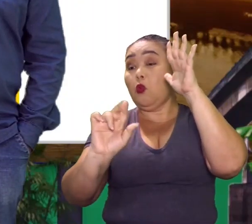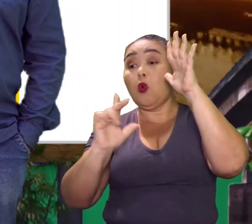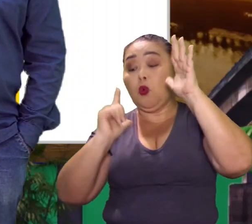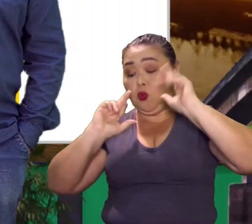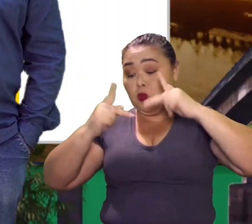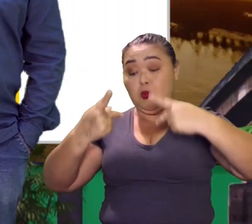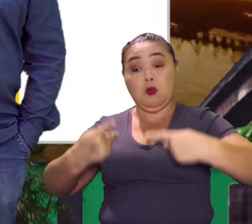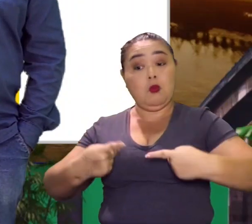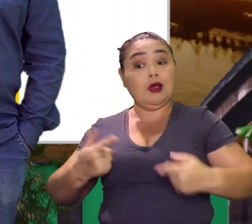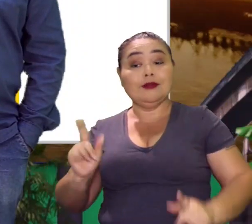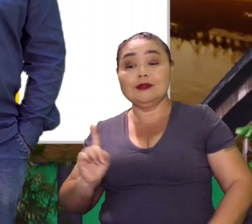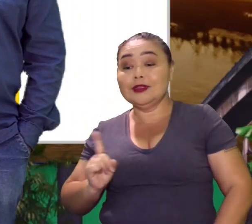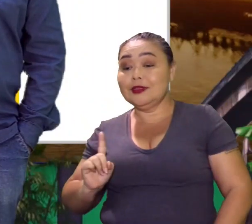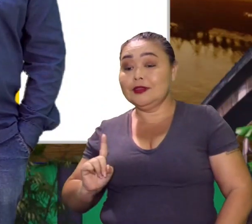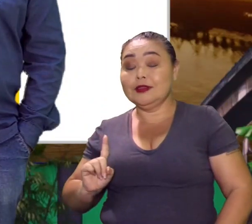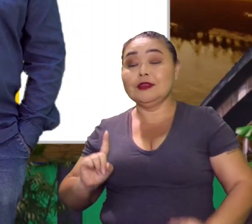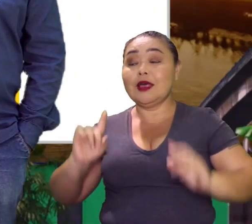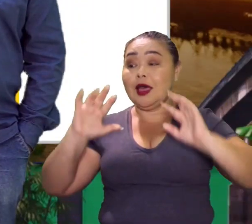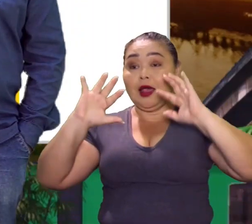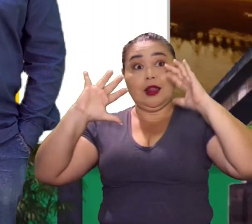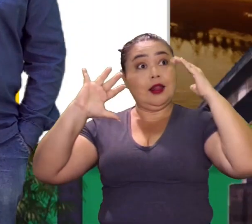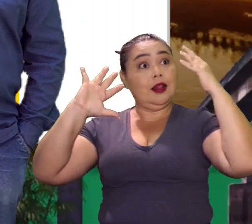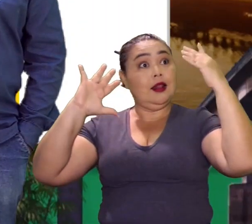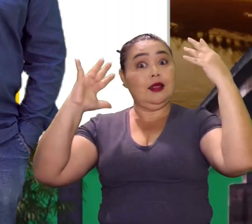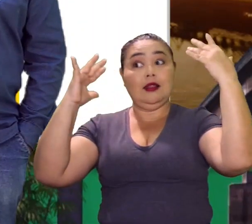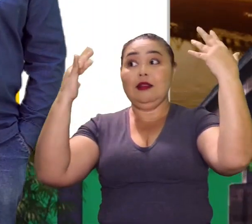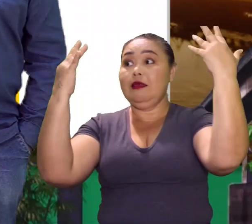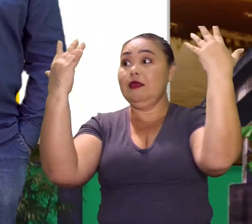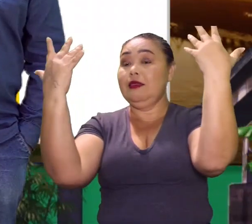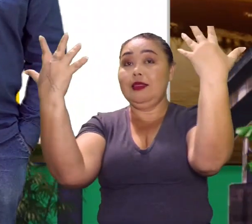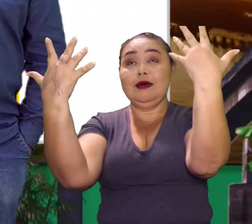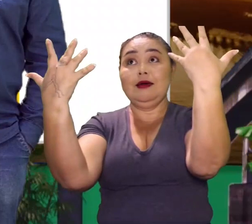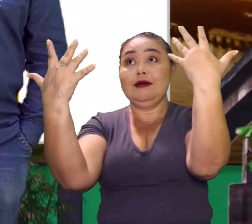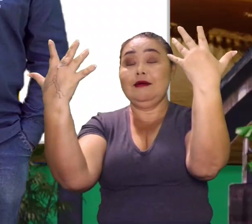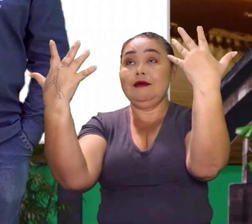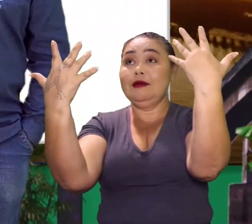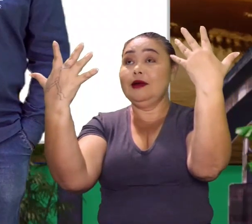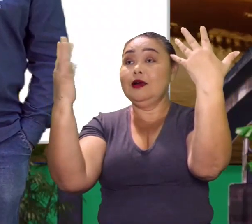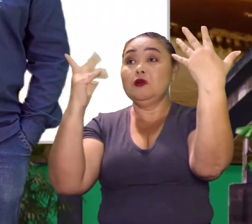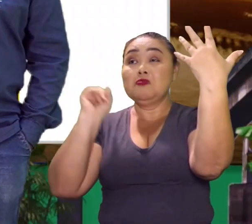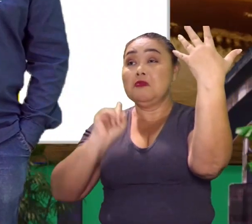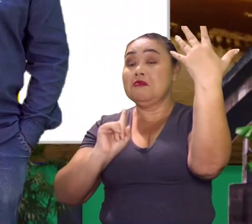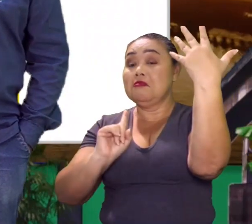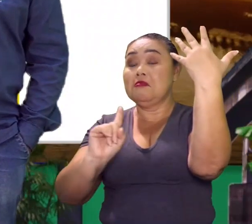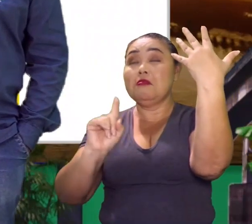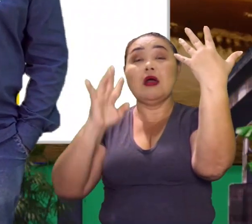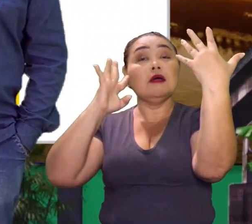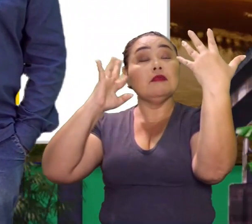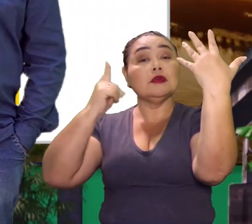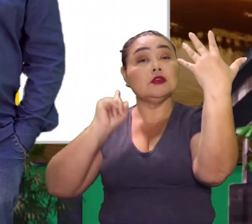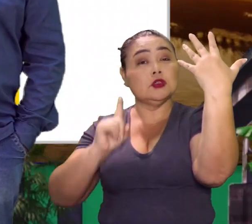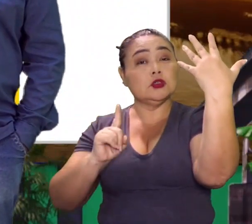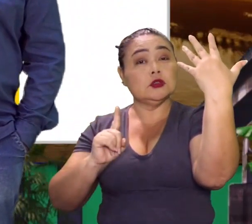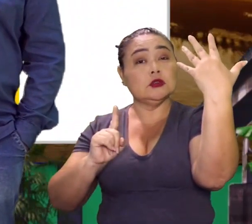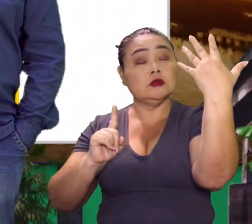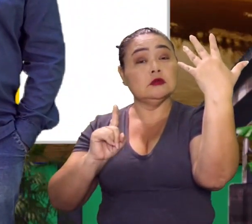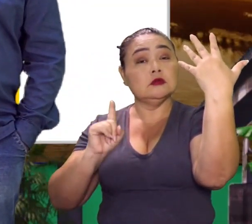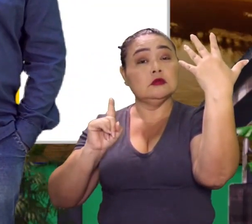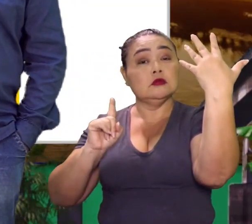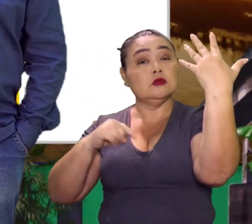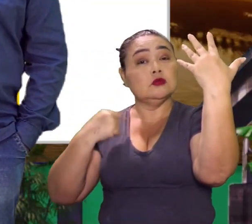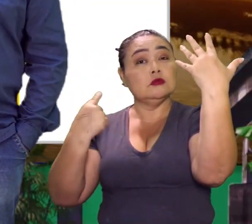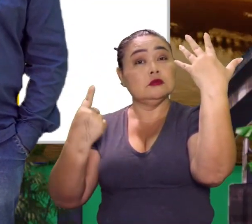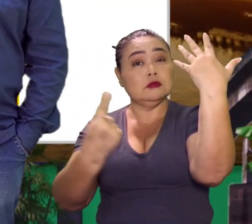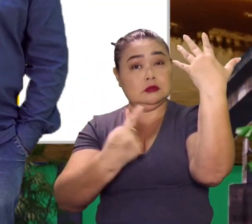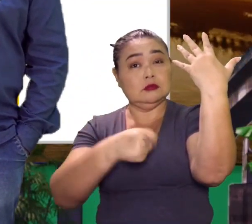natureza, a floresta está virgem ali, né? Então está intacta. Imagina que os